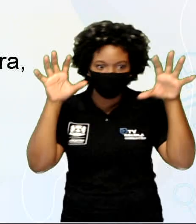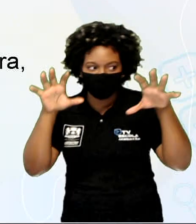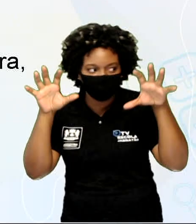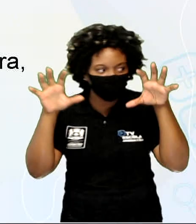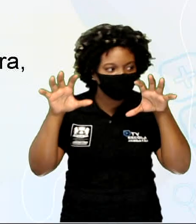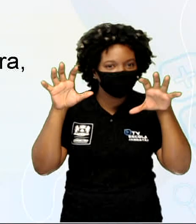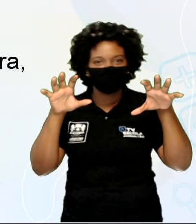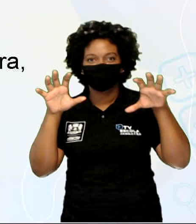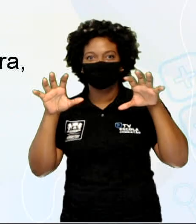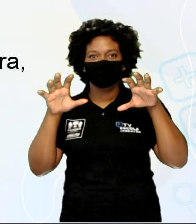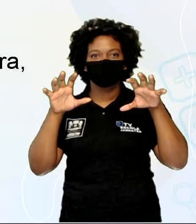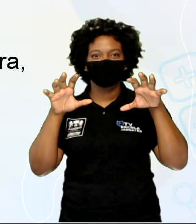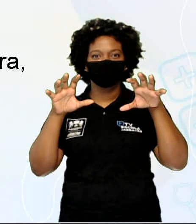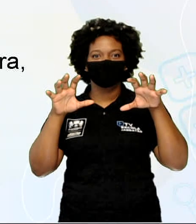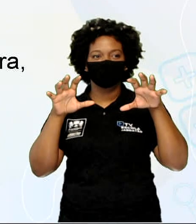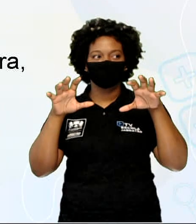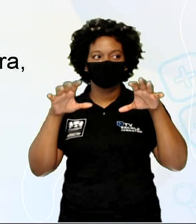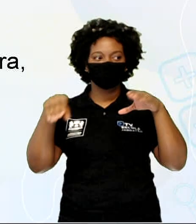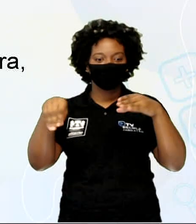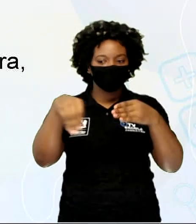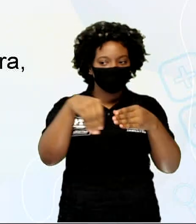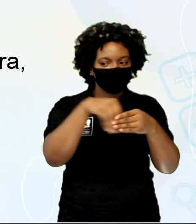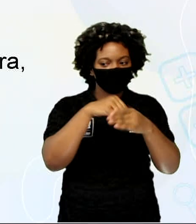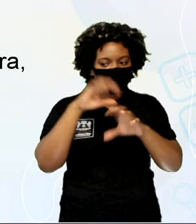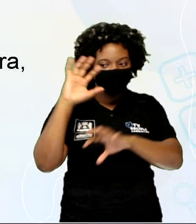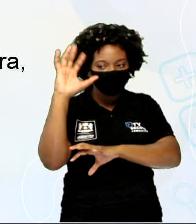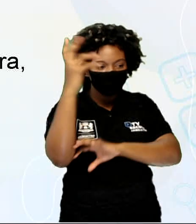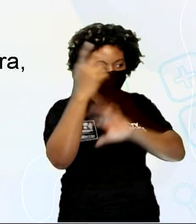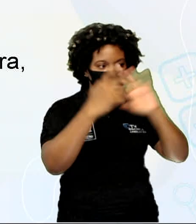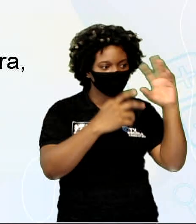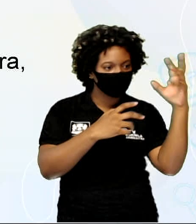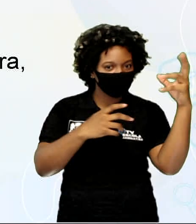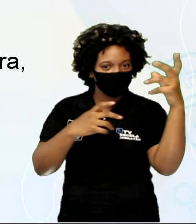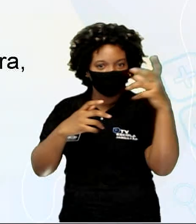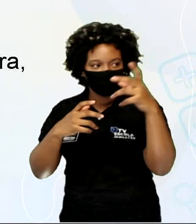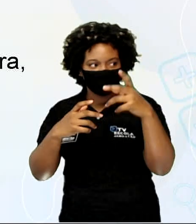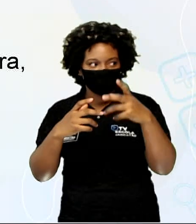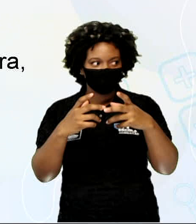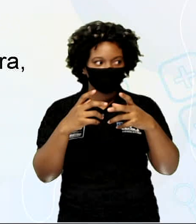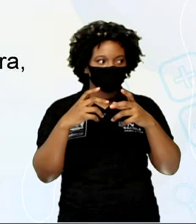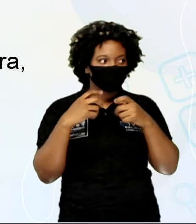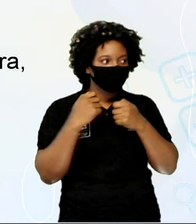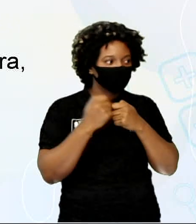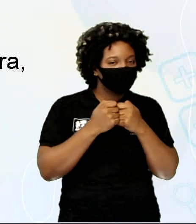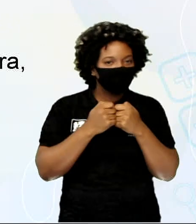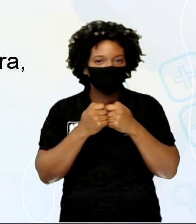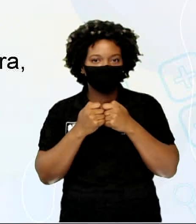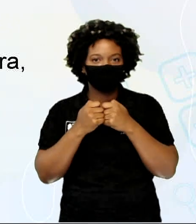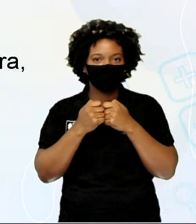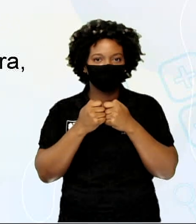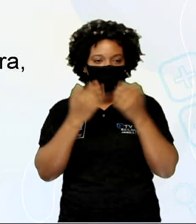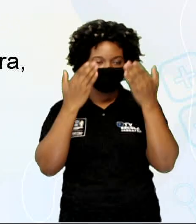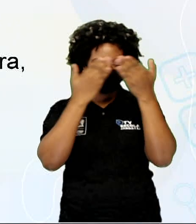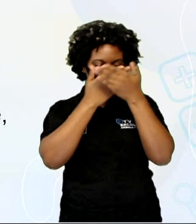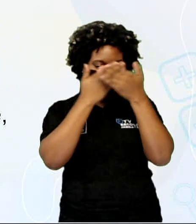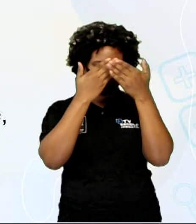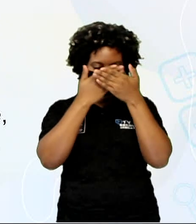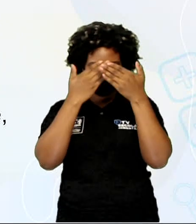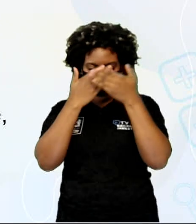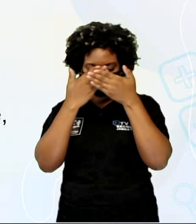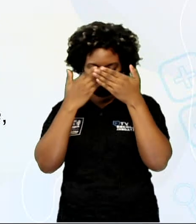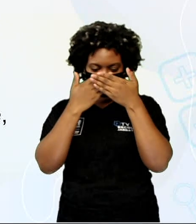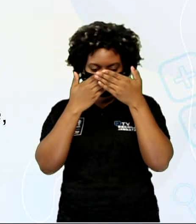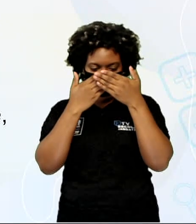apavora. Por dentro da mata, com tanta coragem, topando a visagem